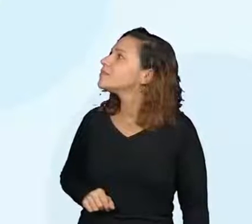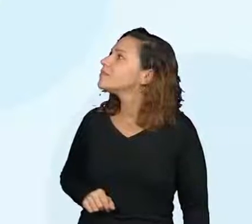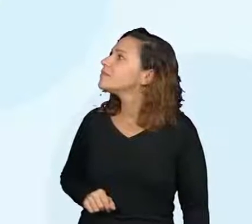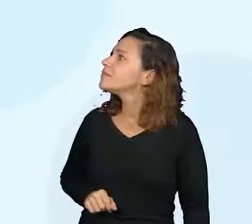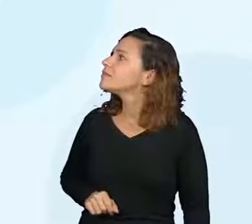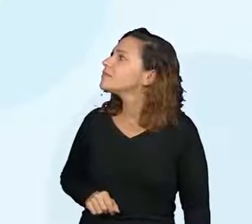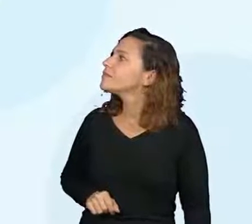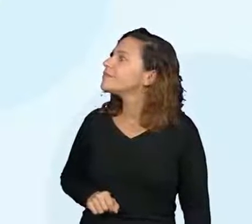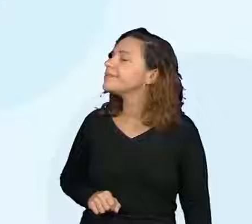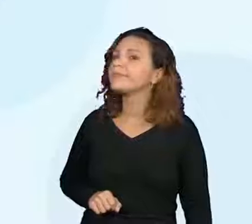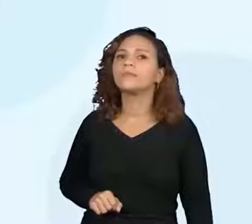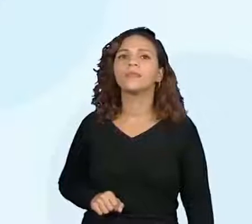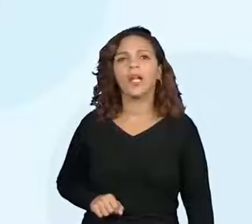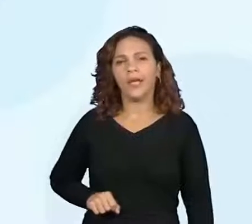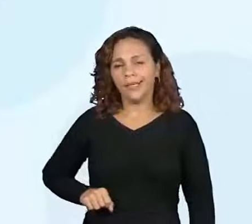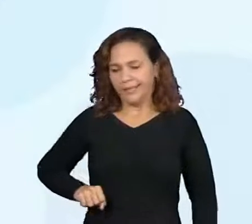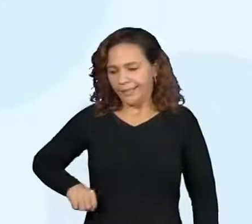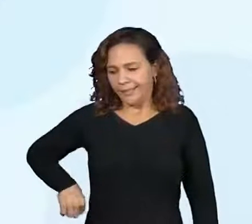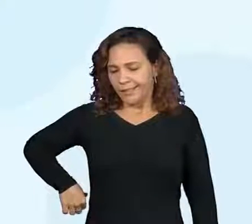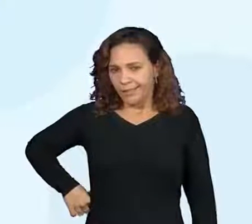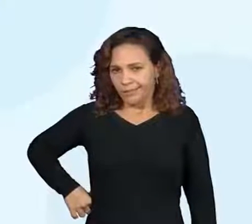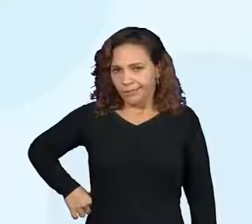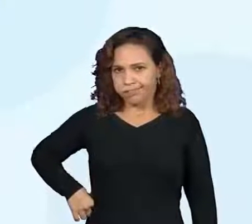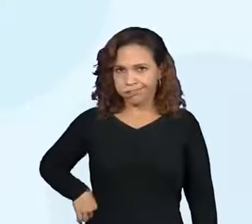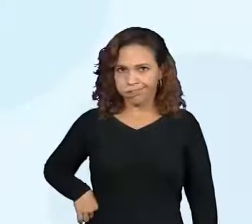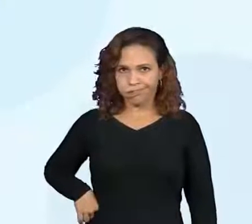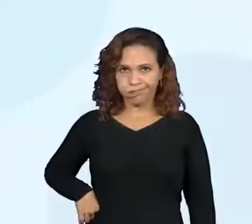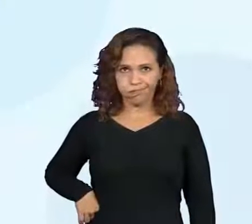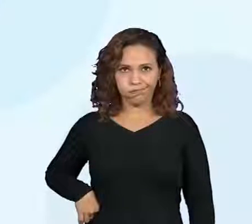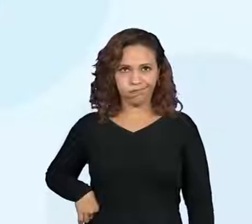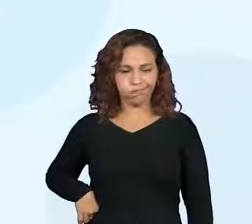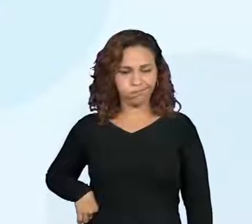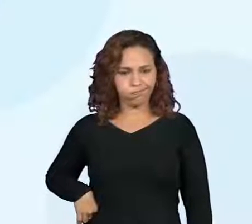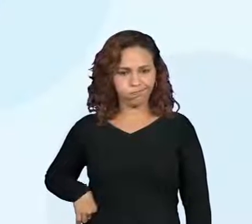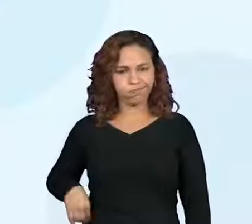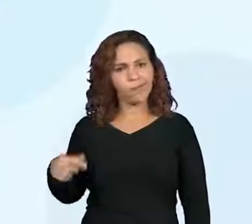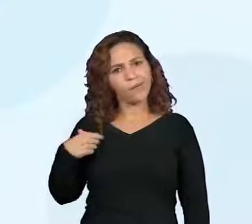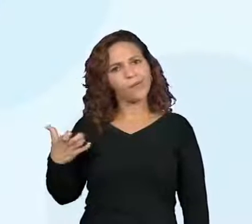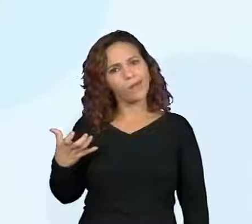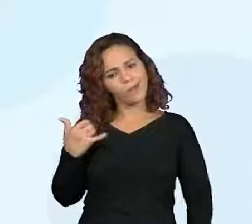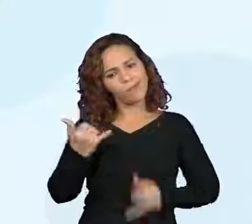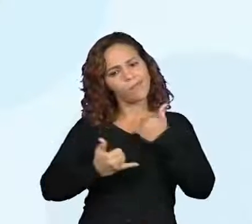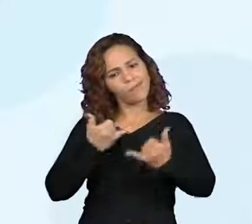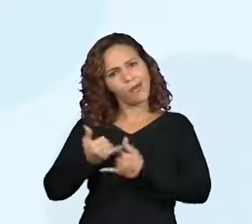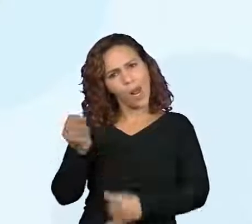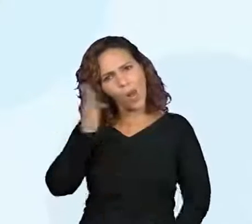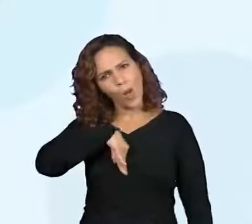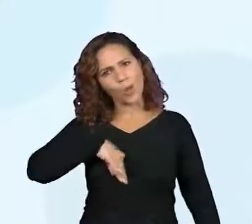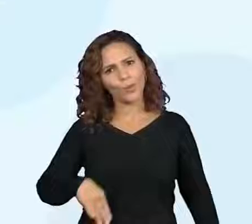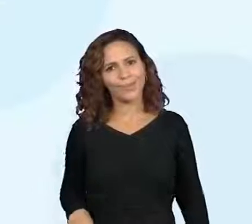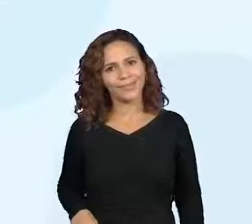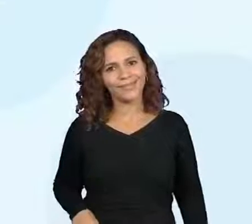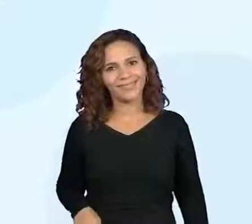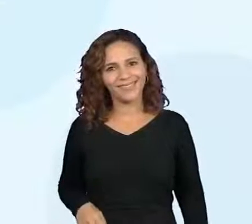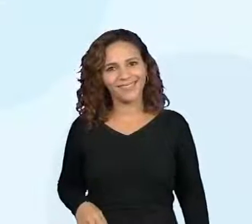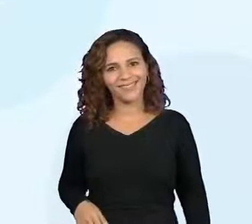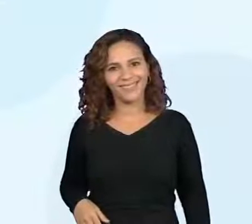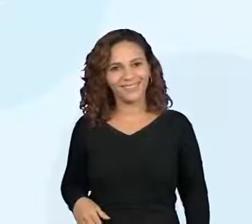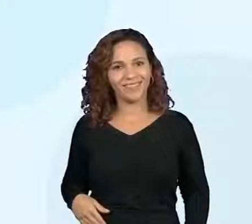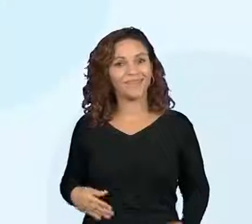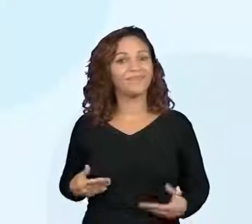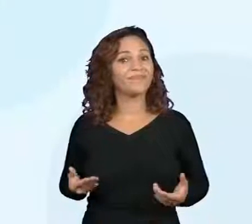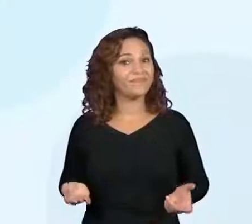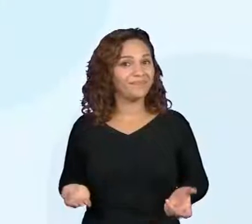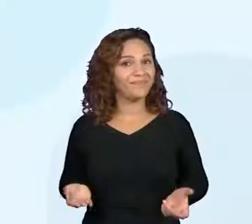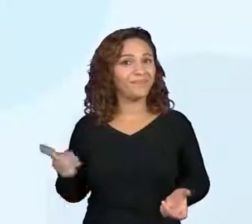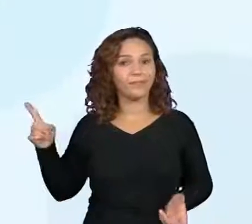Vamos lá ler o balão. Buf! Eu só queria adiantar a brincadeira. A gente percebe aí que ele